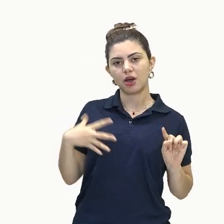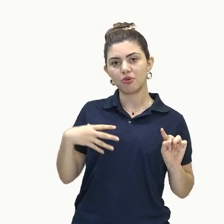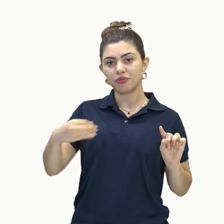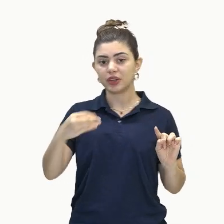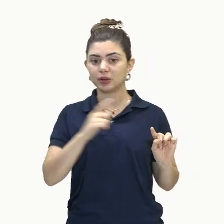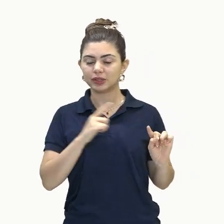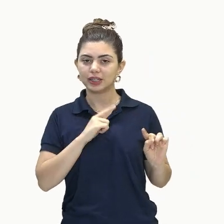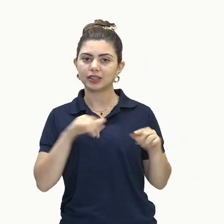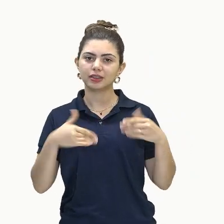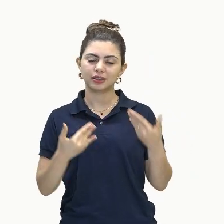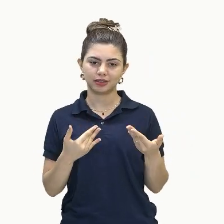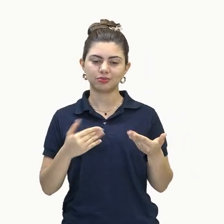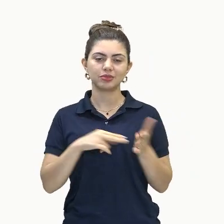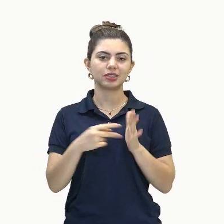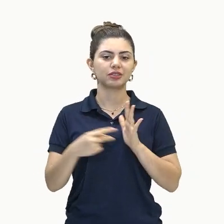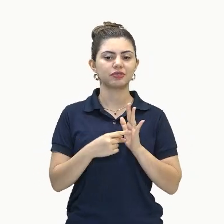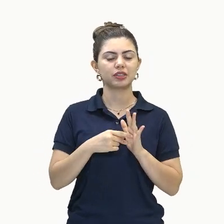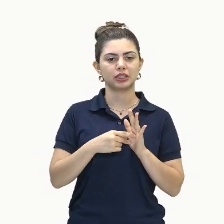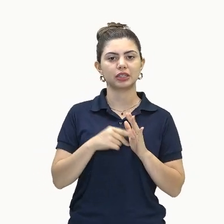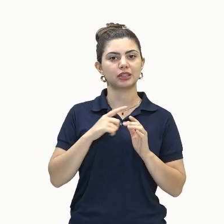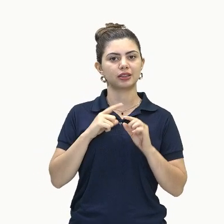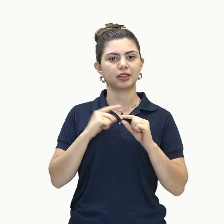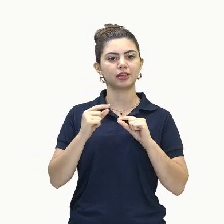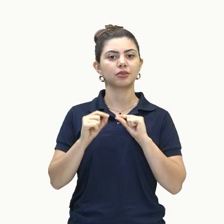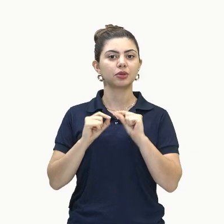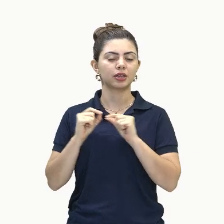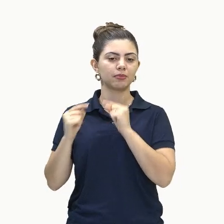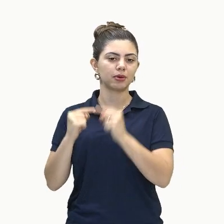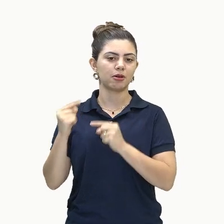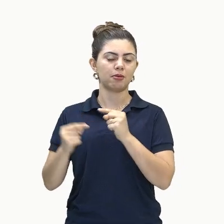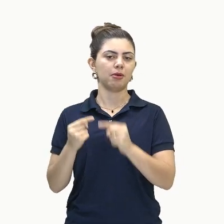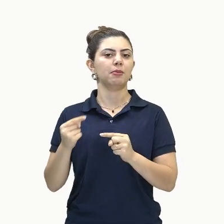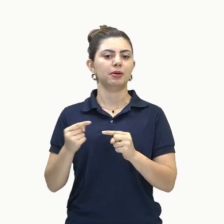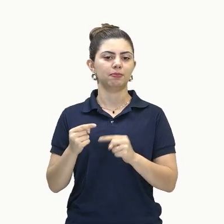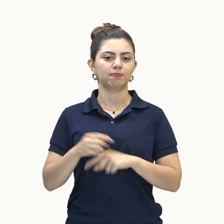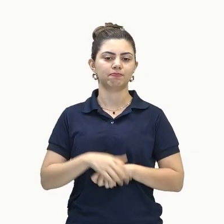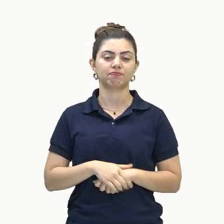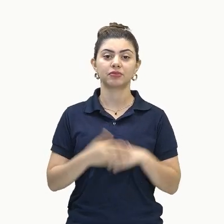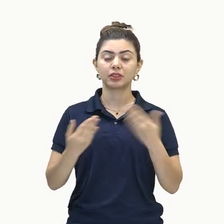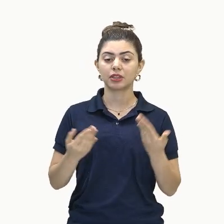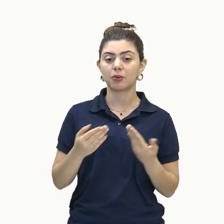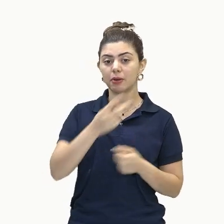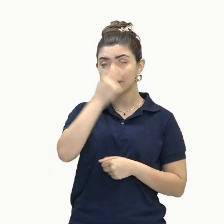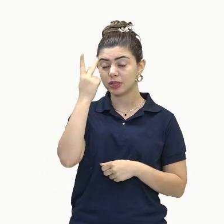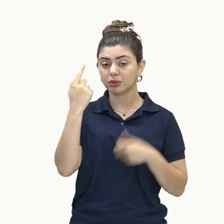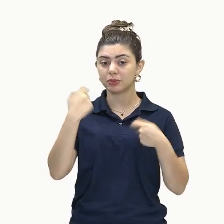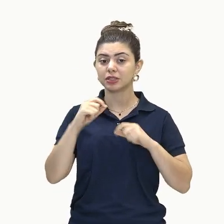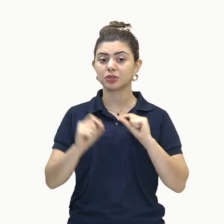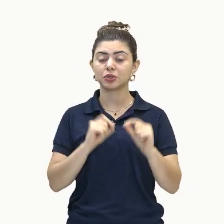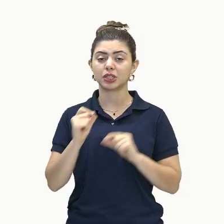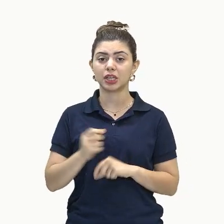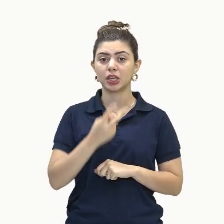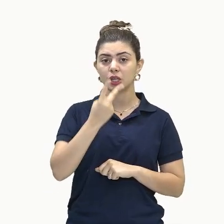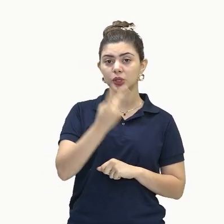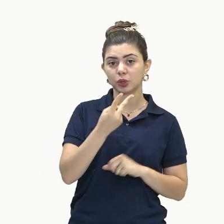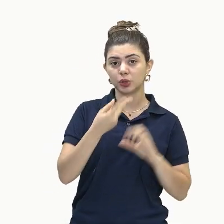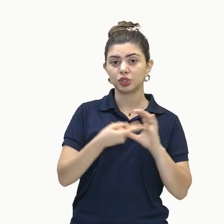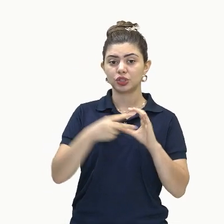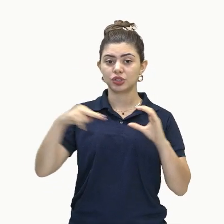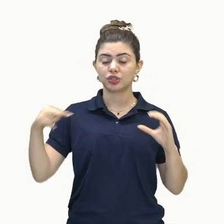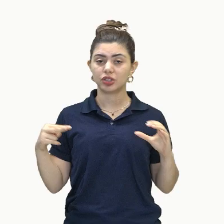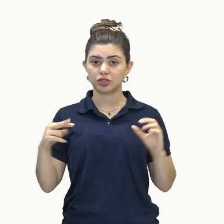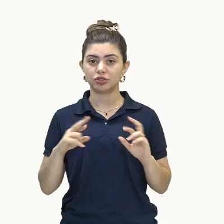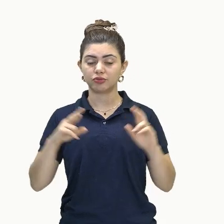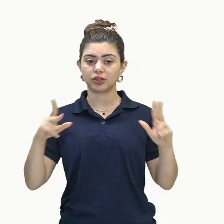recessivo para esta condição. Então, o albinismo, para que a pessoa apresente essa característica, é necessário que ela tenha 2 genes recessivos. Então, todo mundo aqui que